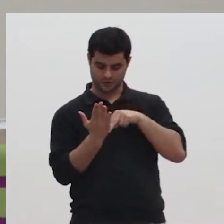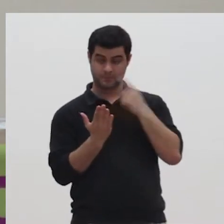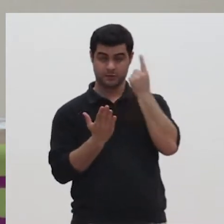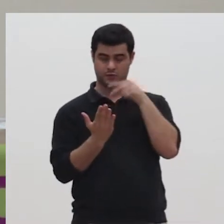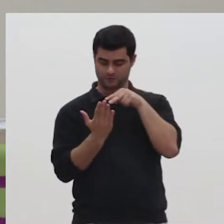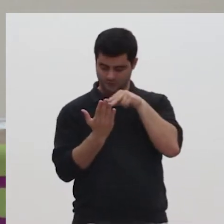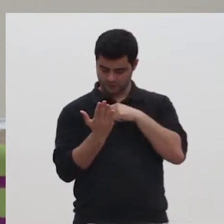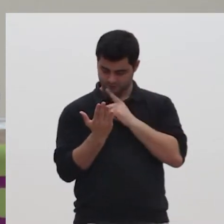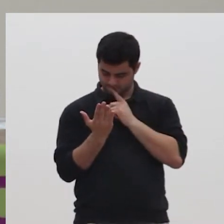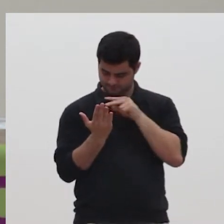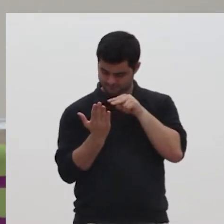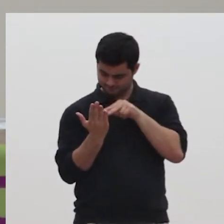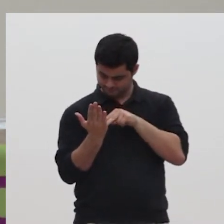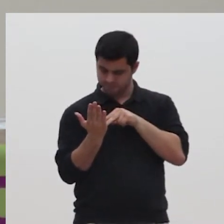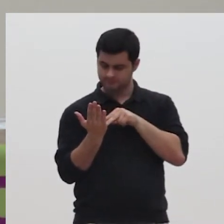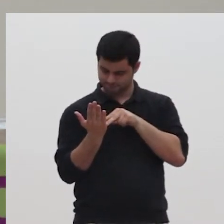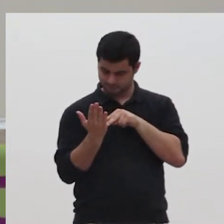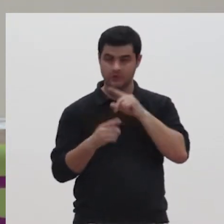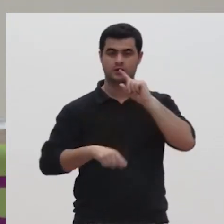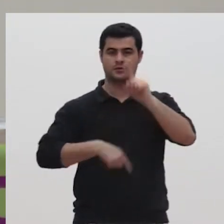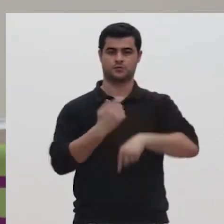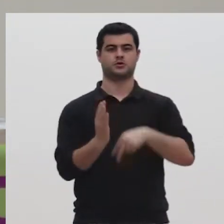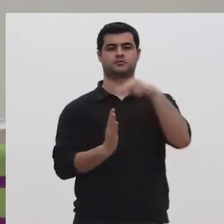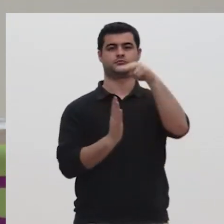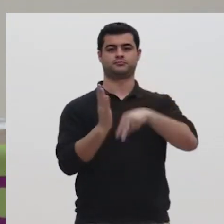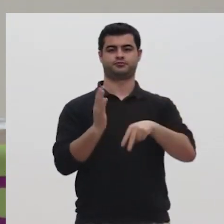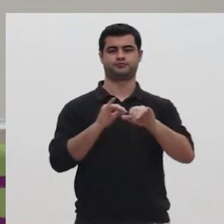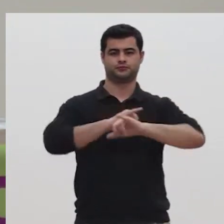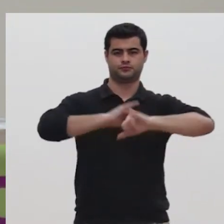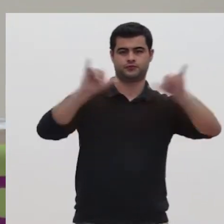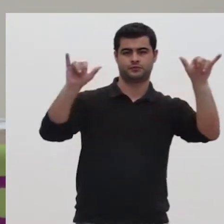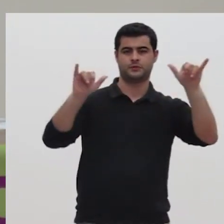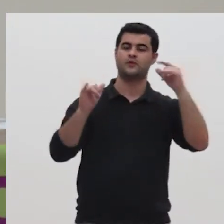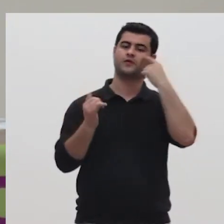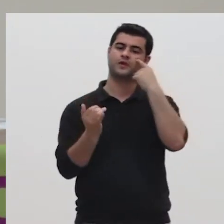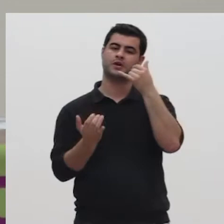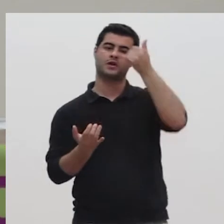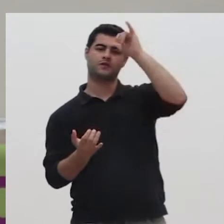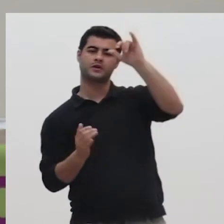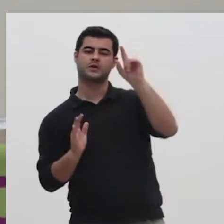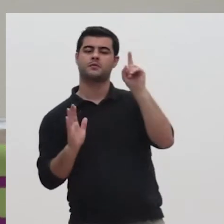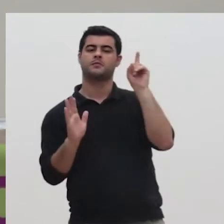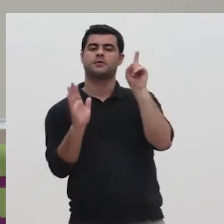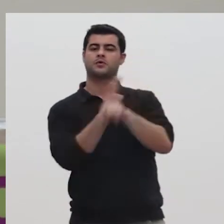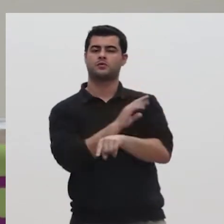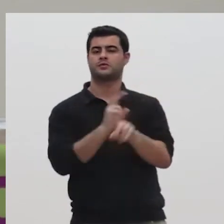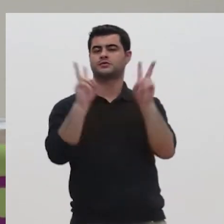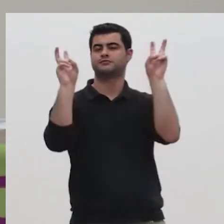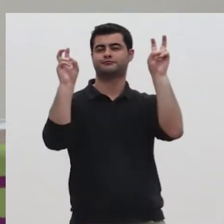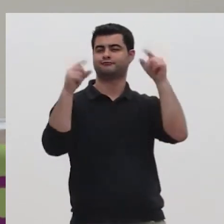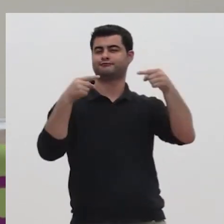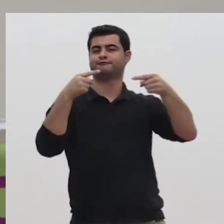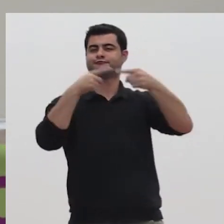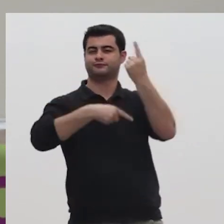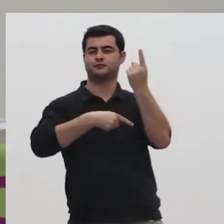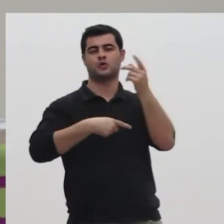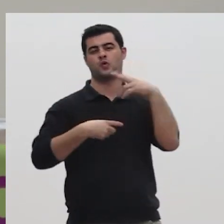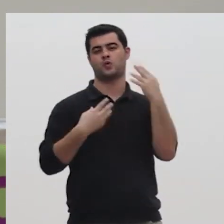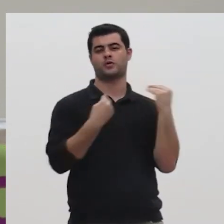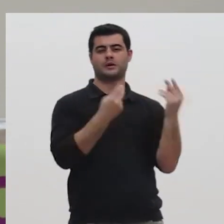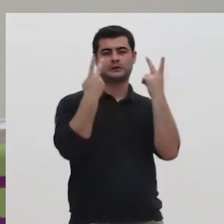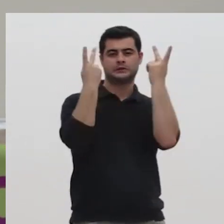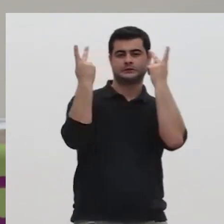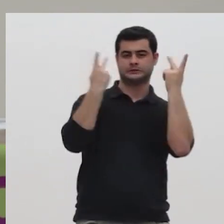escrita e depois farei a leitura em voz alta. Isso para evitar alguma pergunta que traga algum tipo de constrangimento